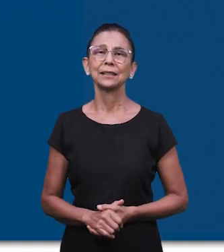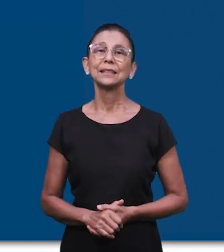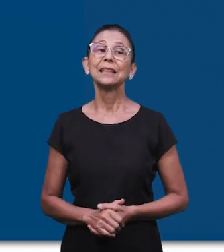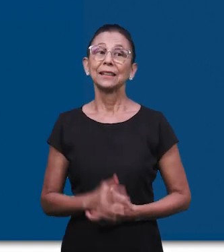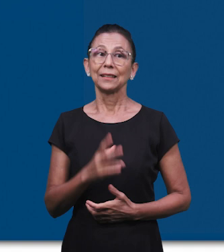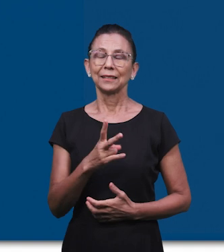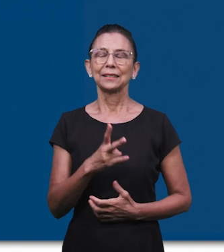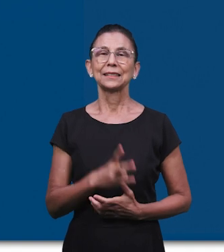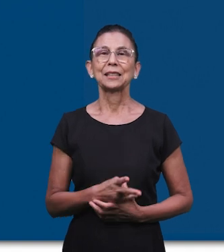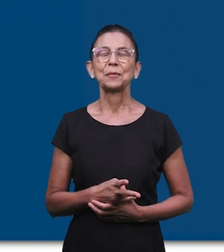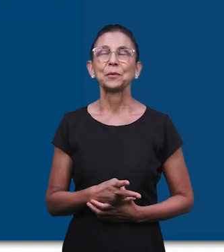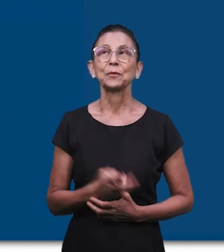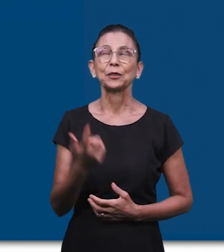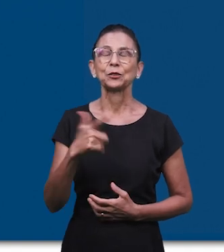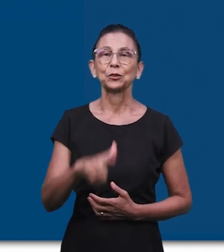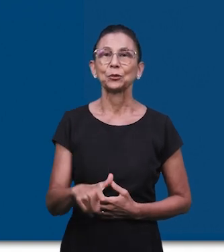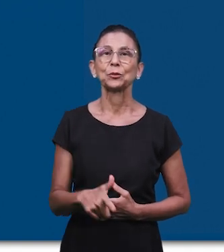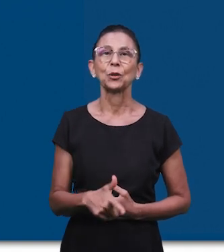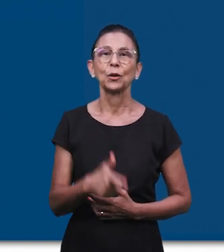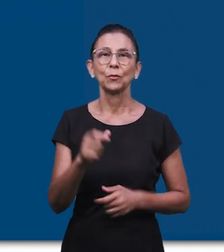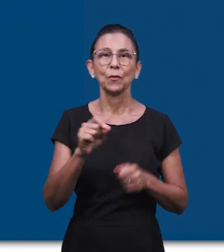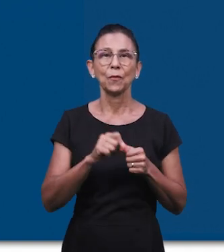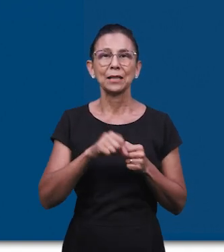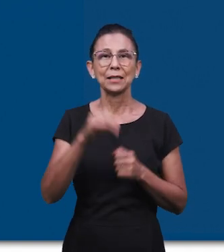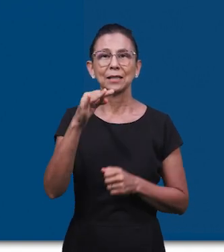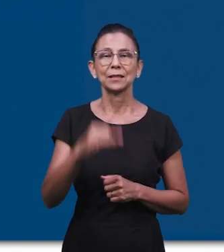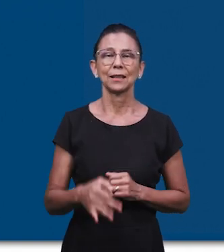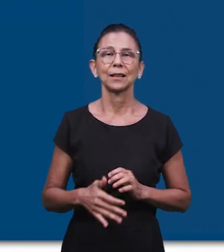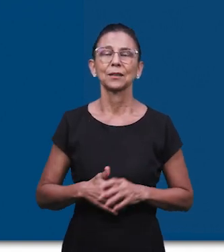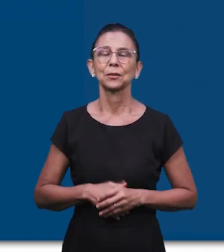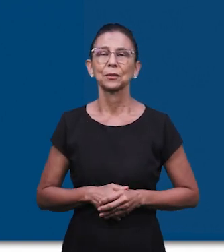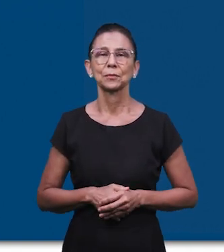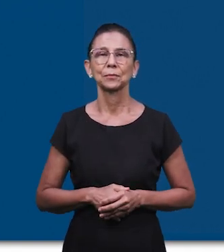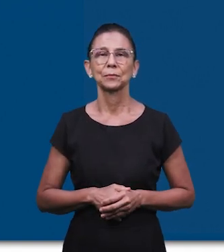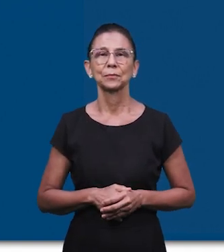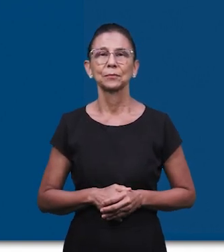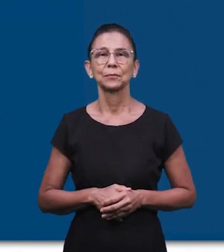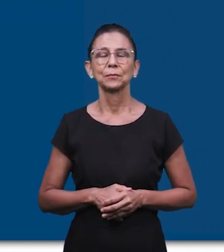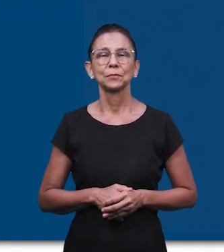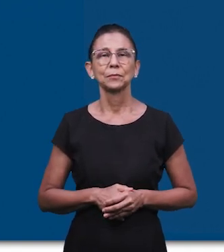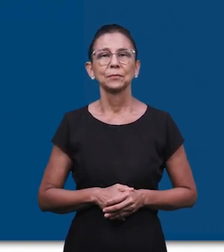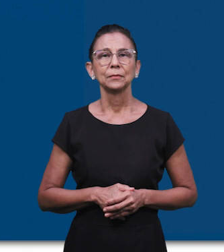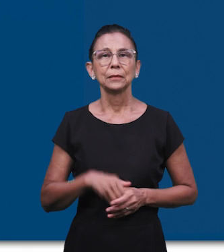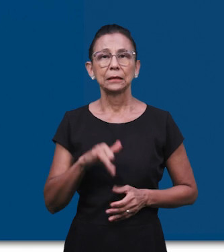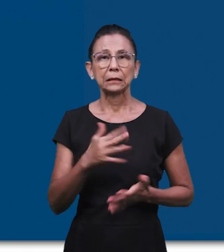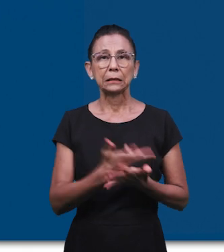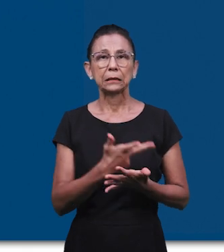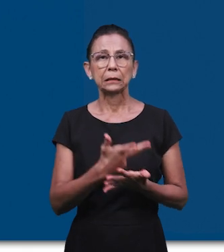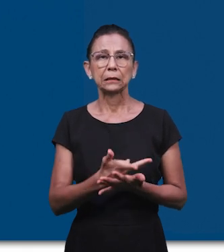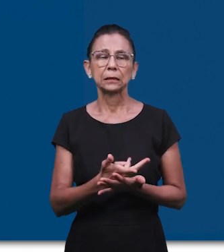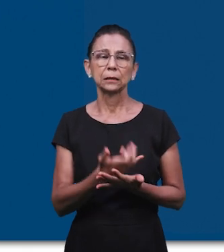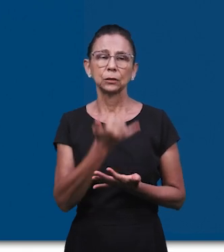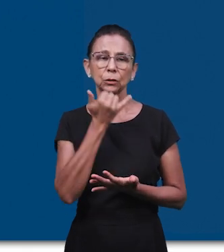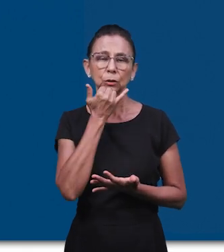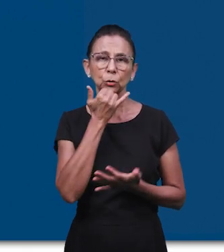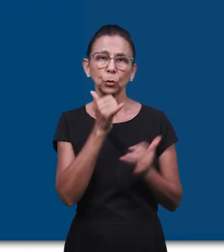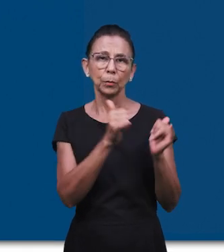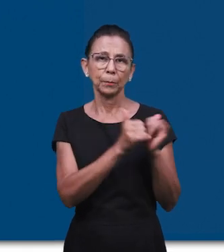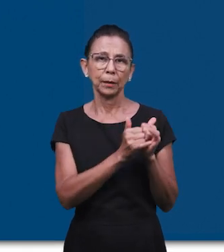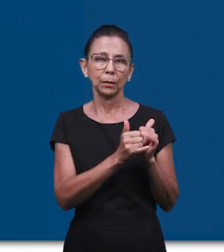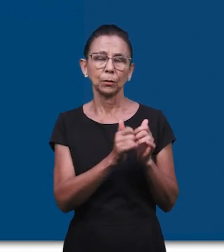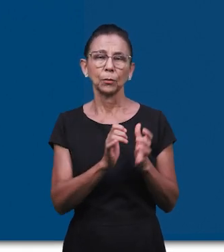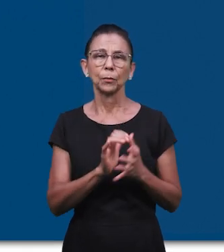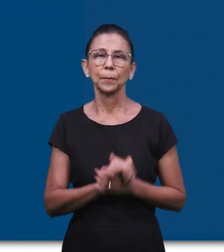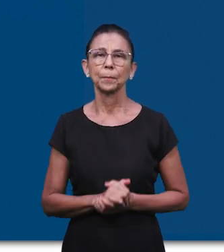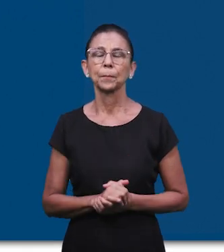vai querer acertar para receber o seu elogio, que é valioso. Perdoe quando ele errar. Pais e filhos sabem